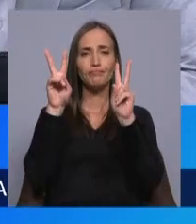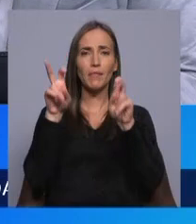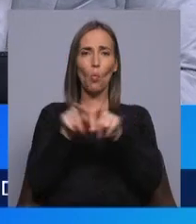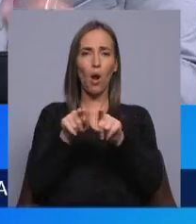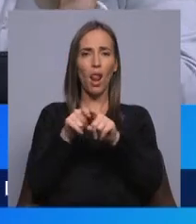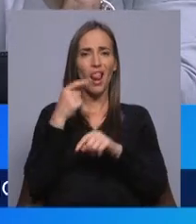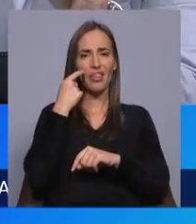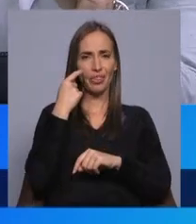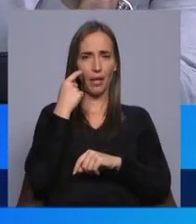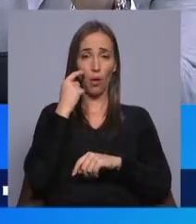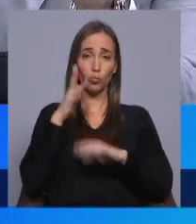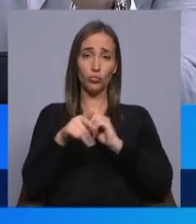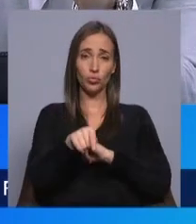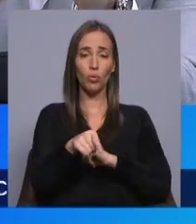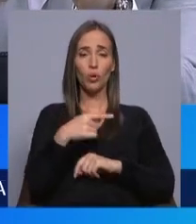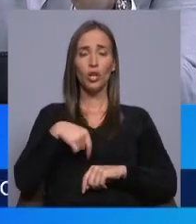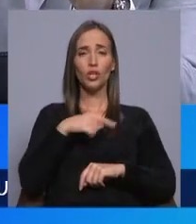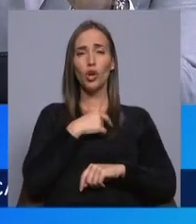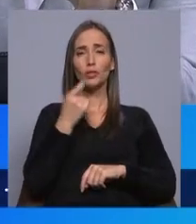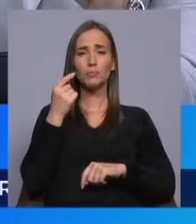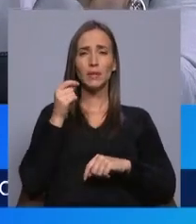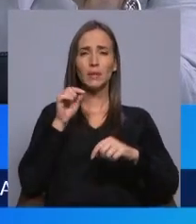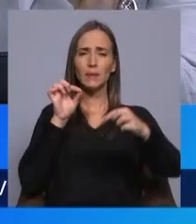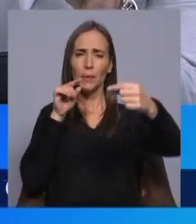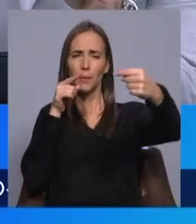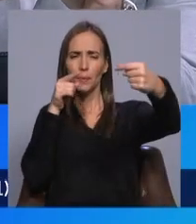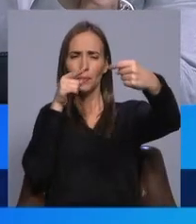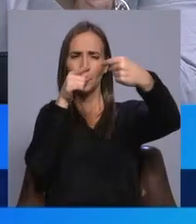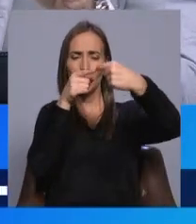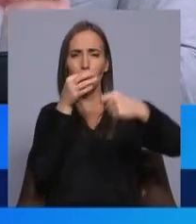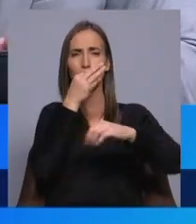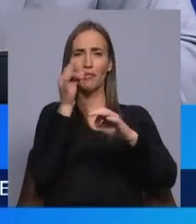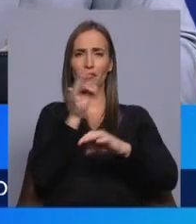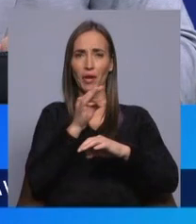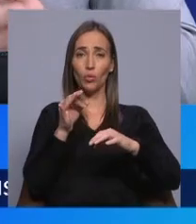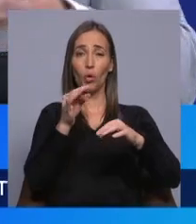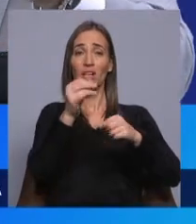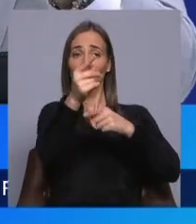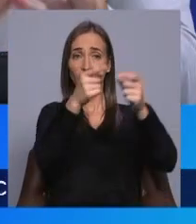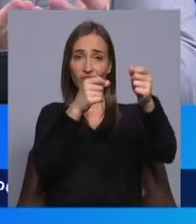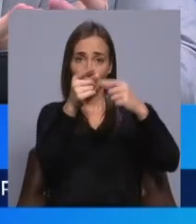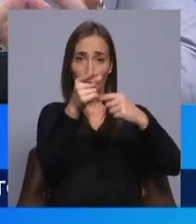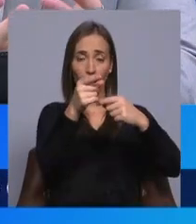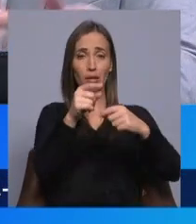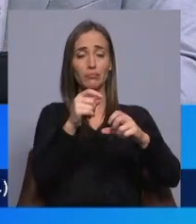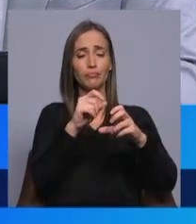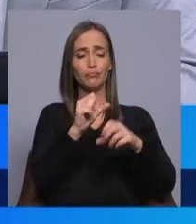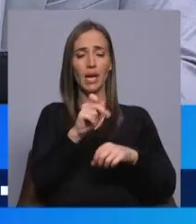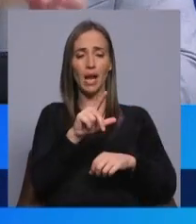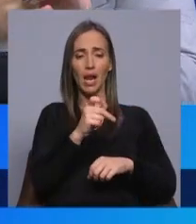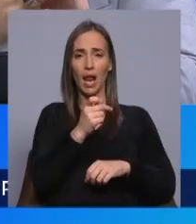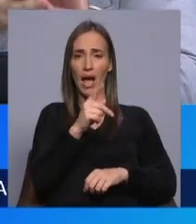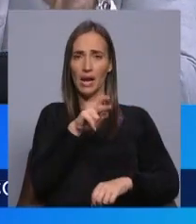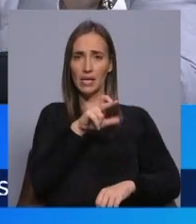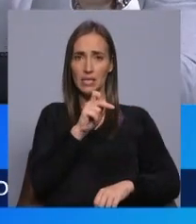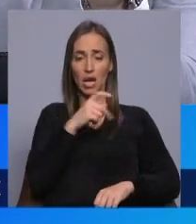isto que aconteceu. Nós precisamos de um alinhamento perfeito entre a estrela que explodiu, este enxame de galáxias e os nossos telescópios. E, portanto, isso é também um jackpot. E vemos no